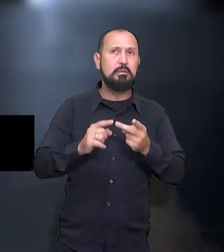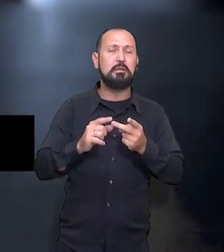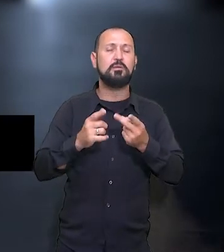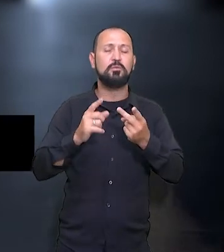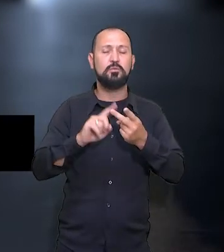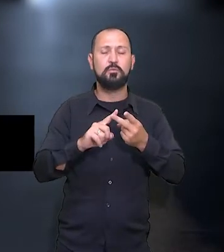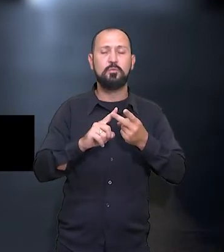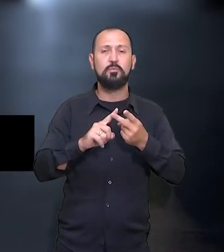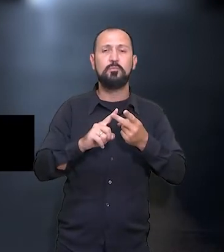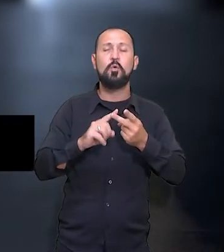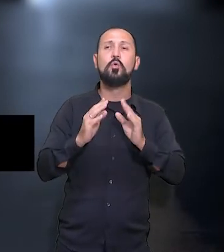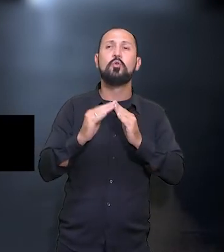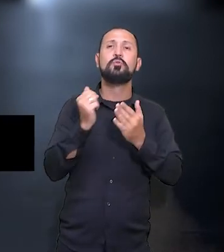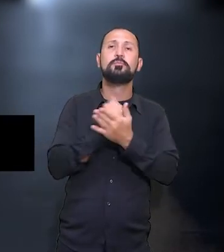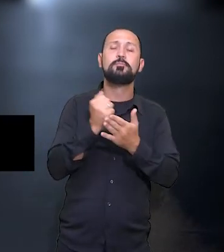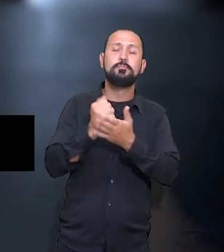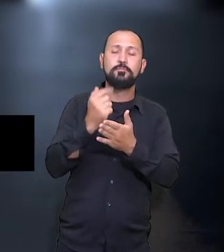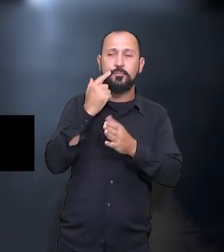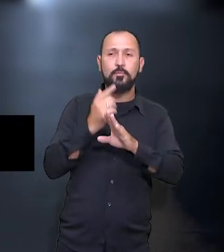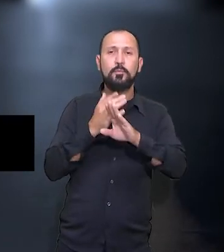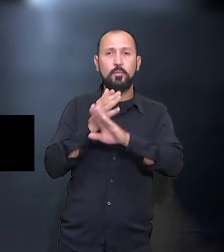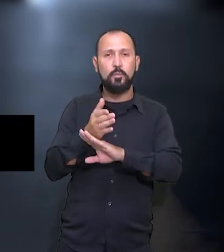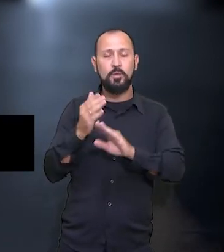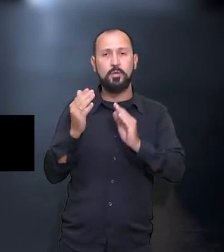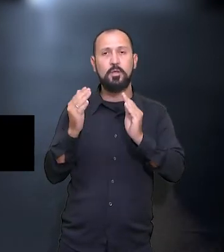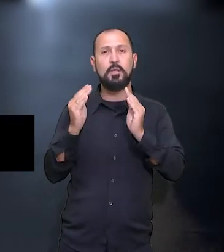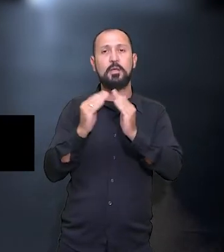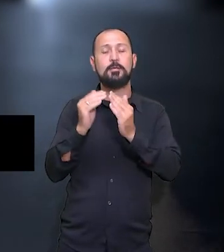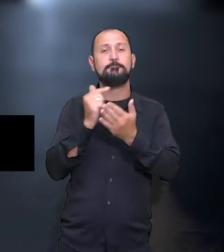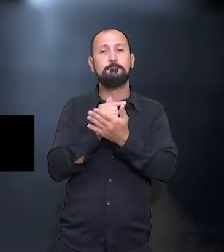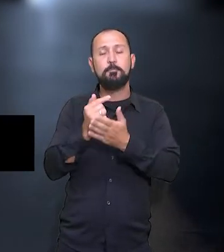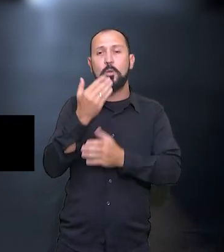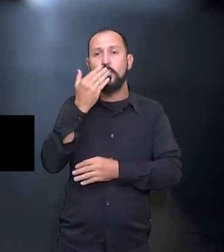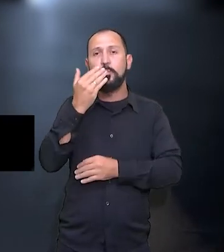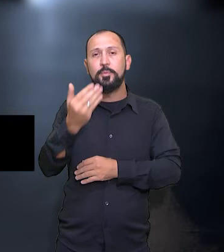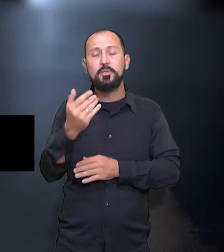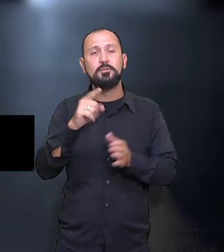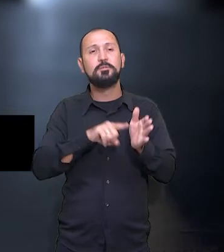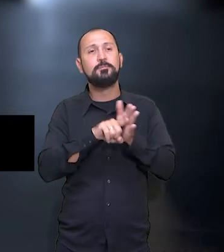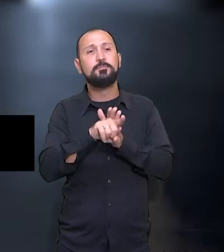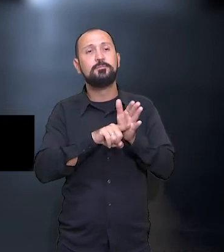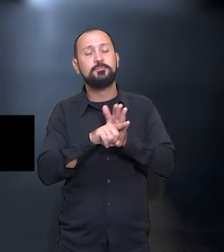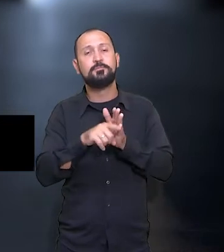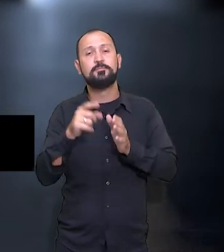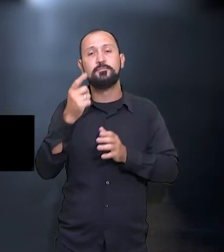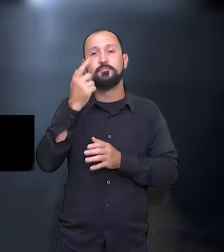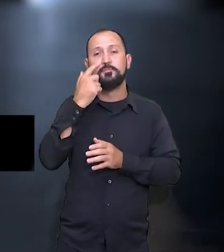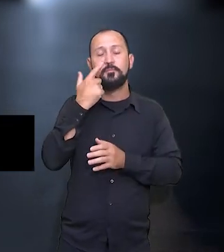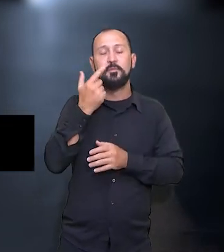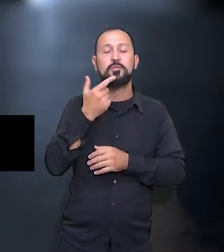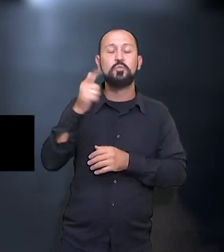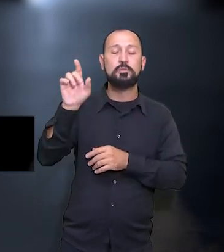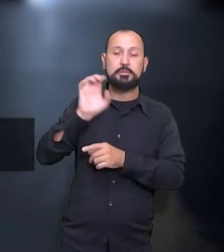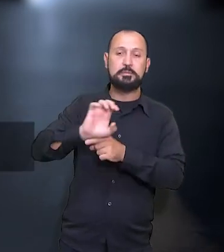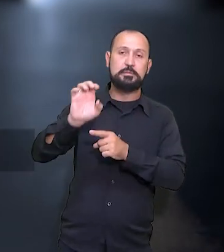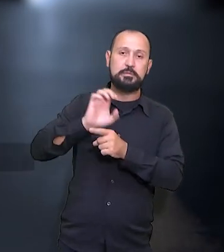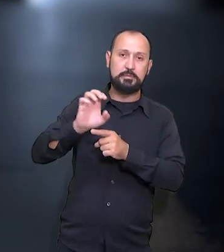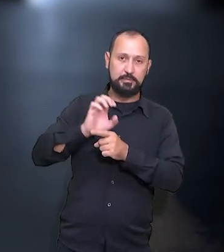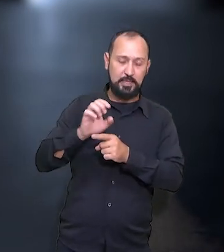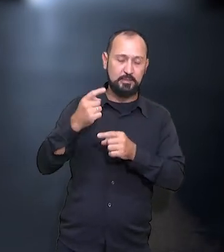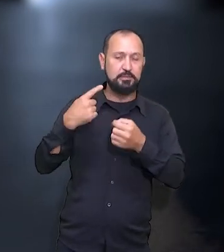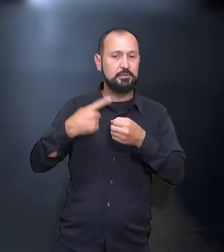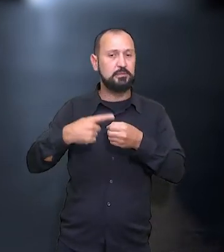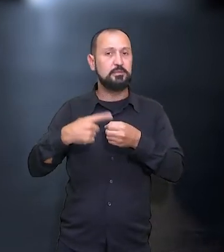nascimento, uma matrícula de imóvel, eu me dirigia até esse cartório e solicitava esse registro lá desse outro